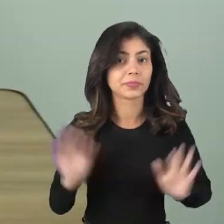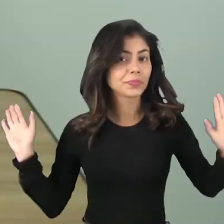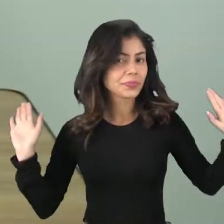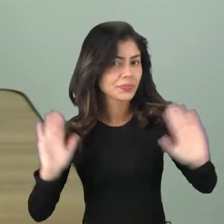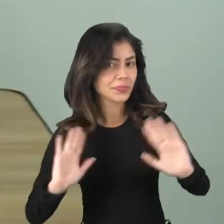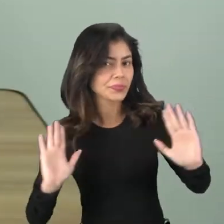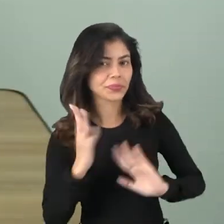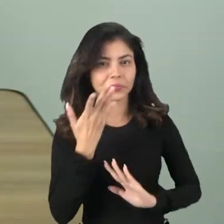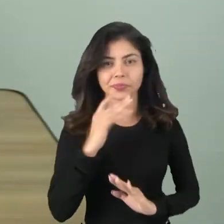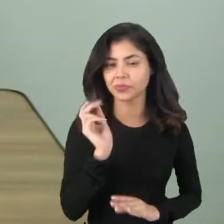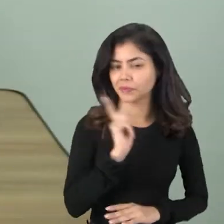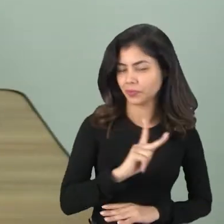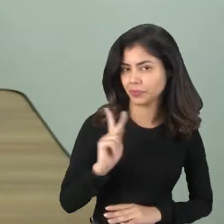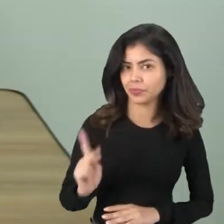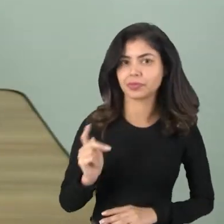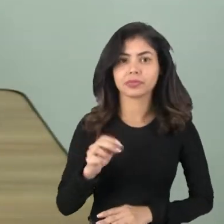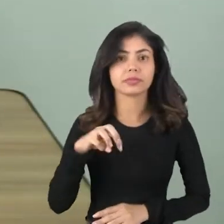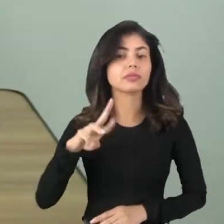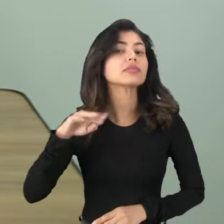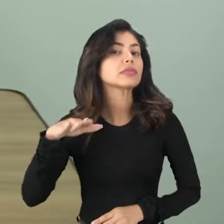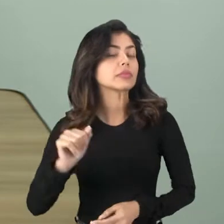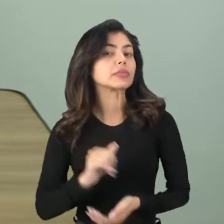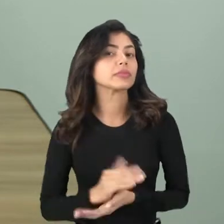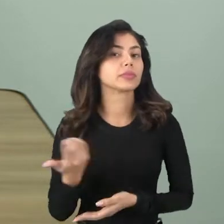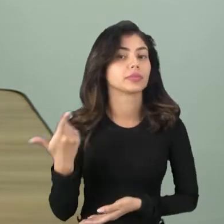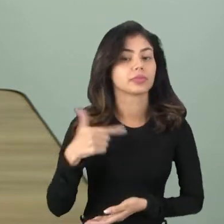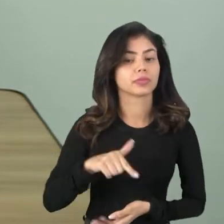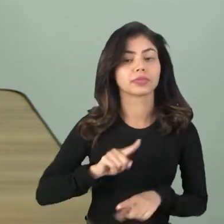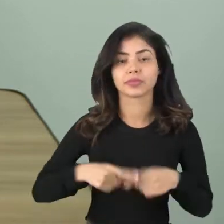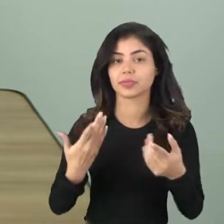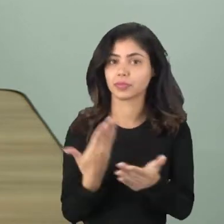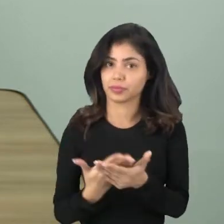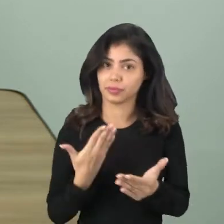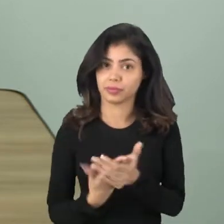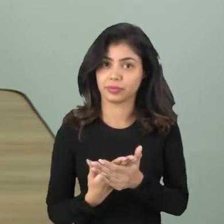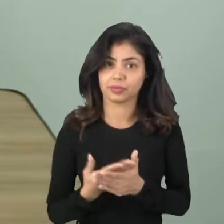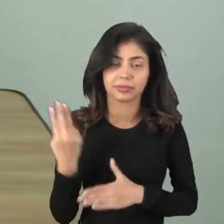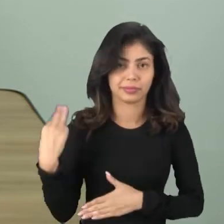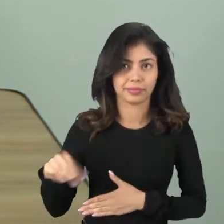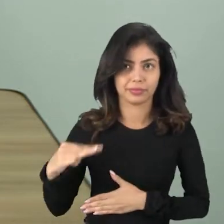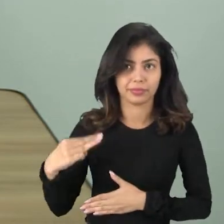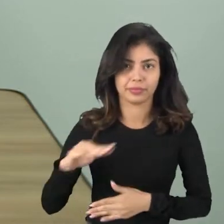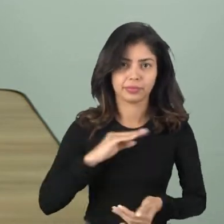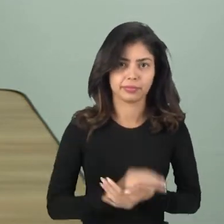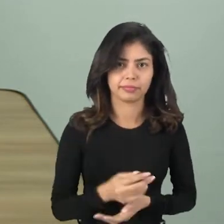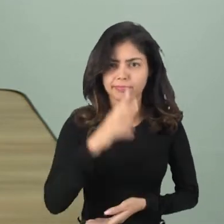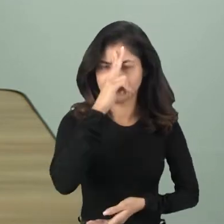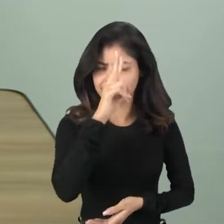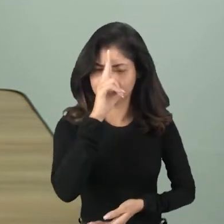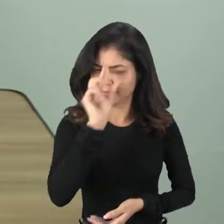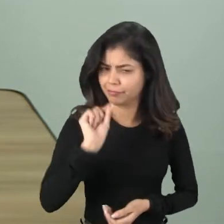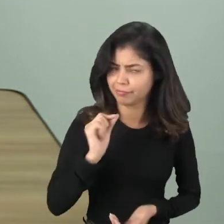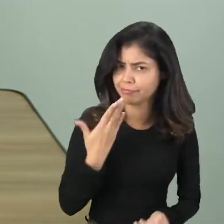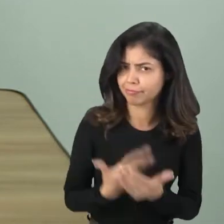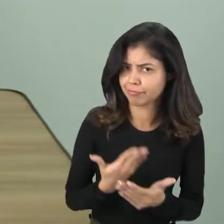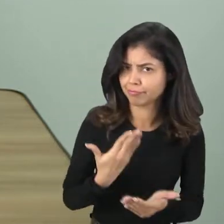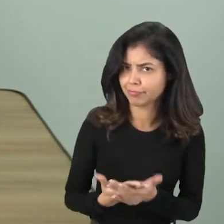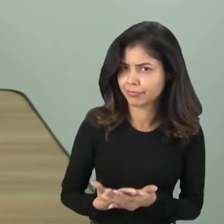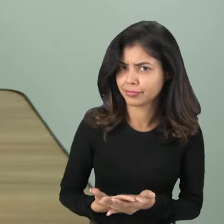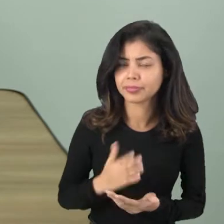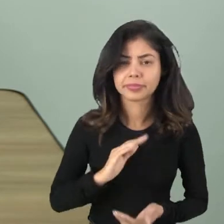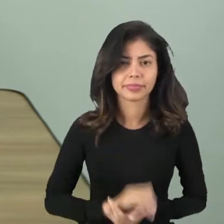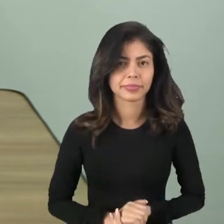o Olá crianças Eu Sou professora Marina estamos aqui para mais uma aula de matemática me lembro que que nós estamos